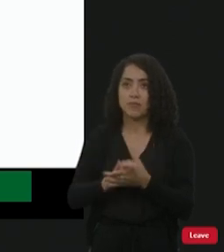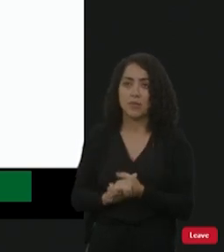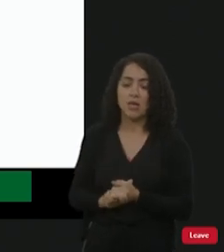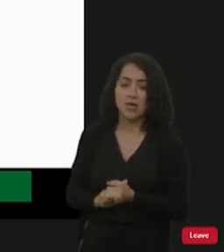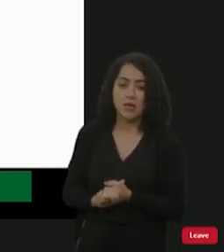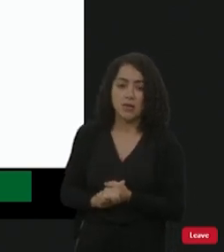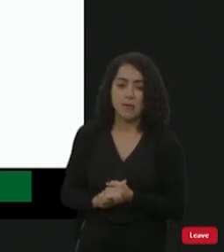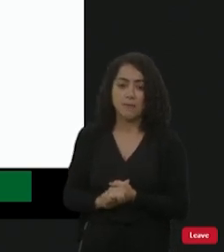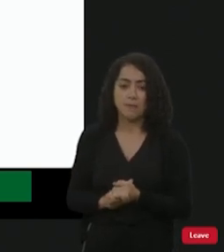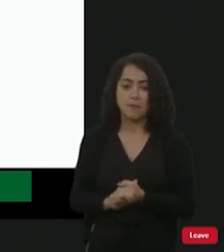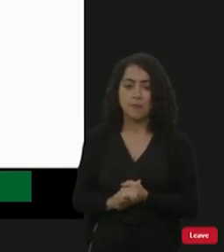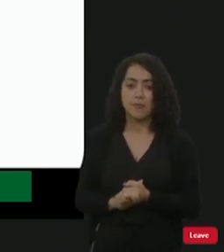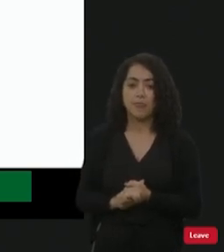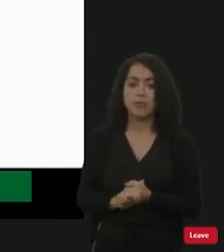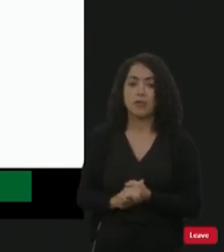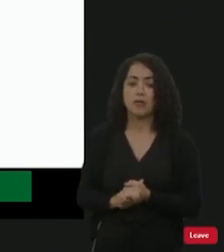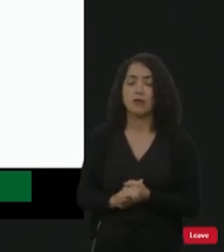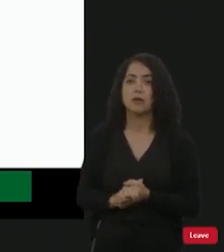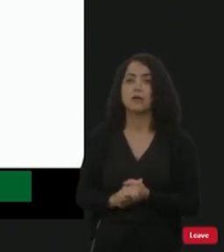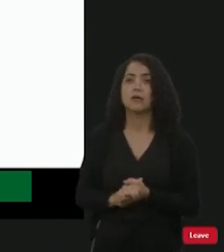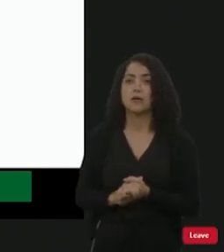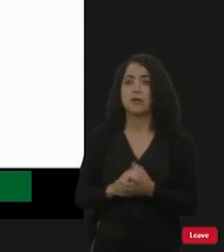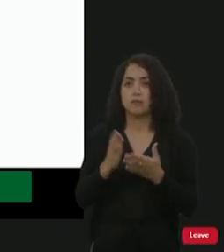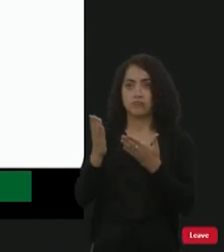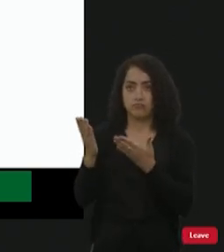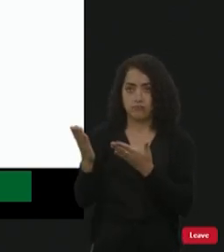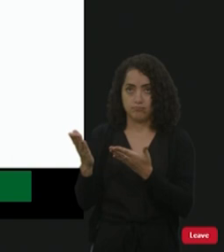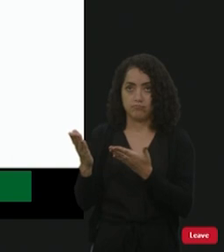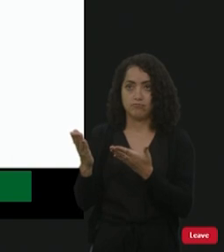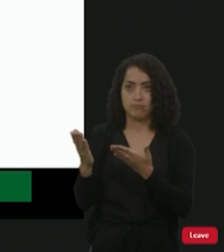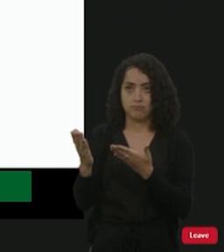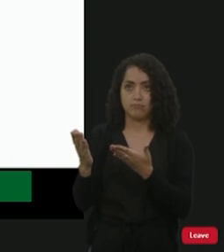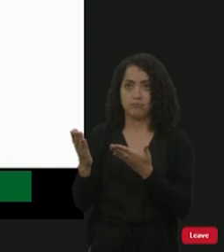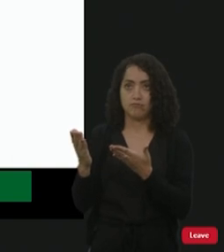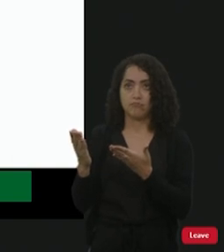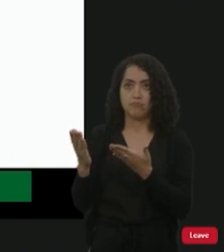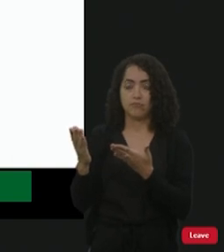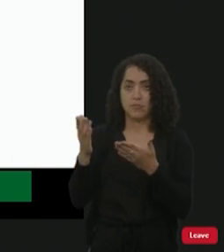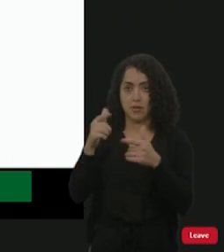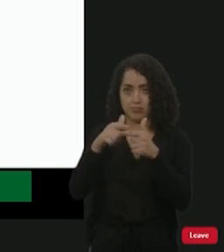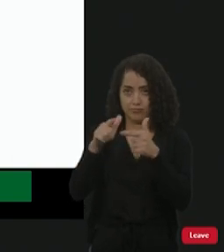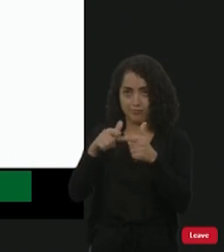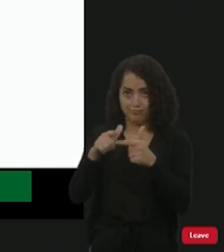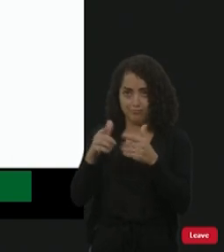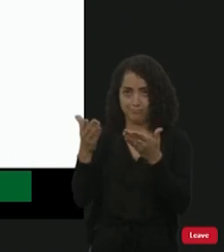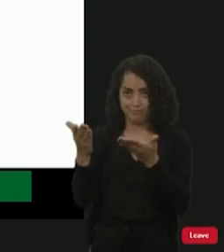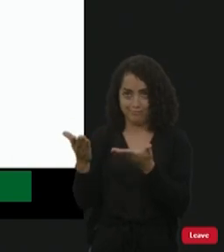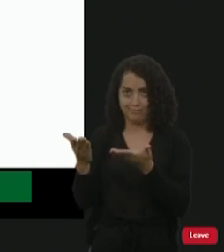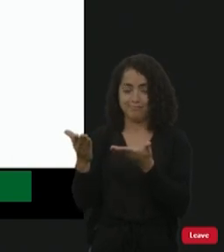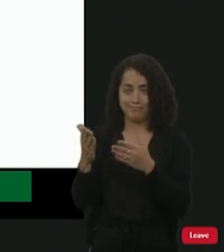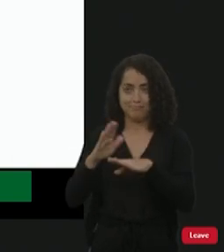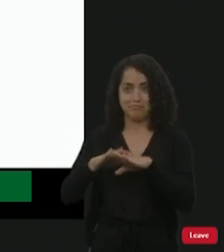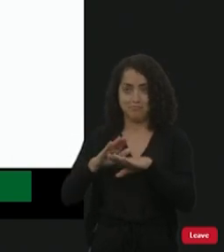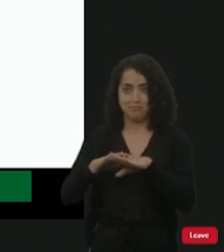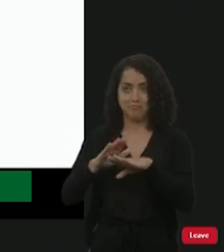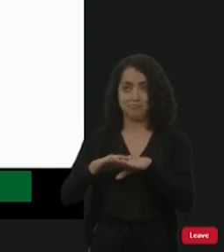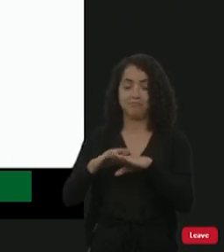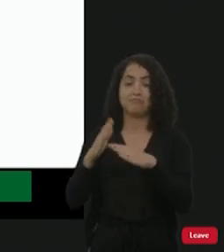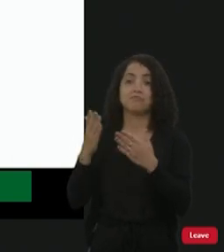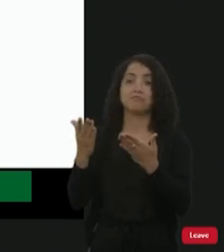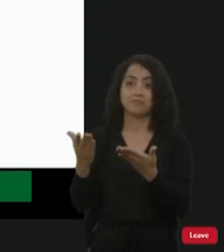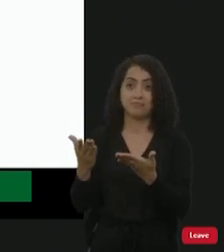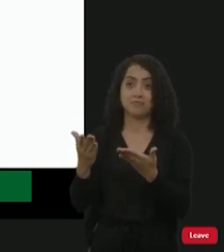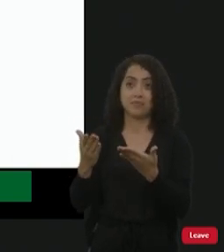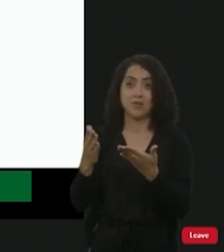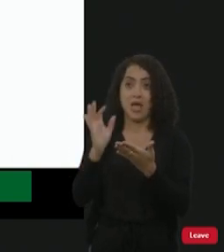Certo? Então, essa é a nossa autora do problema. Né? Na verdade, não a autora, essa aqui é a